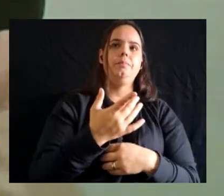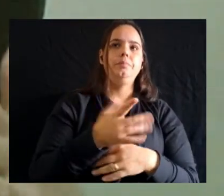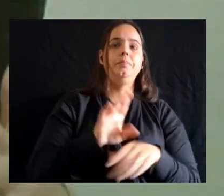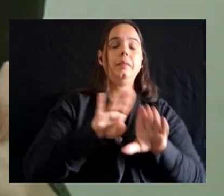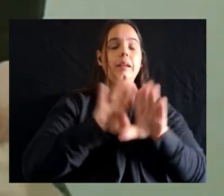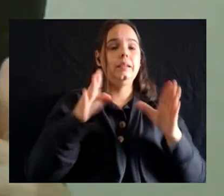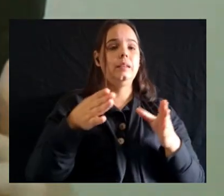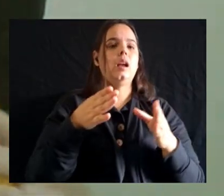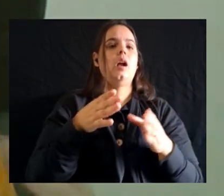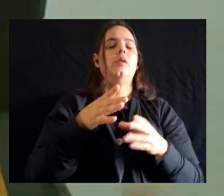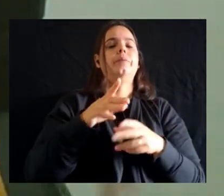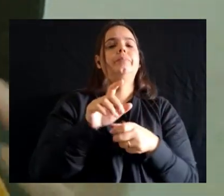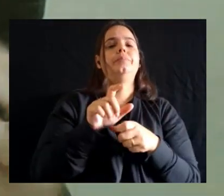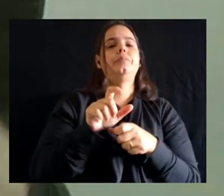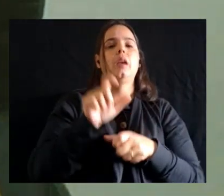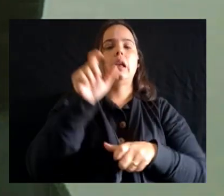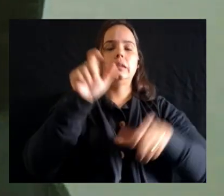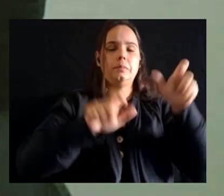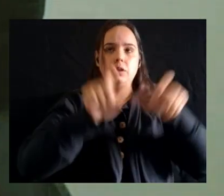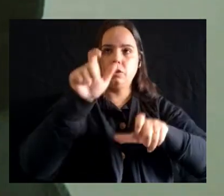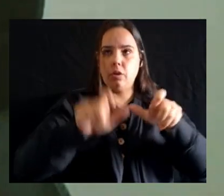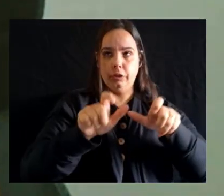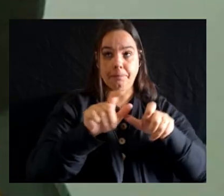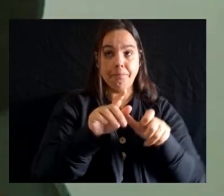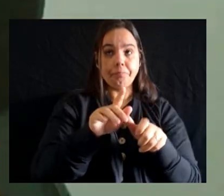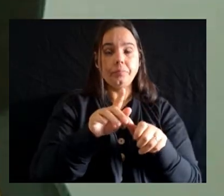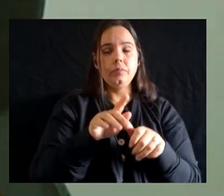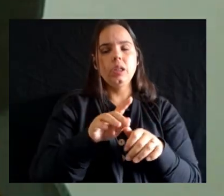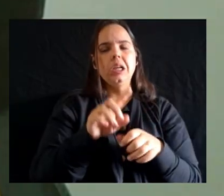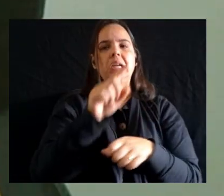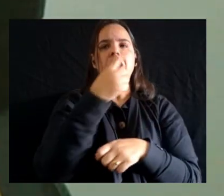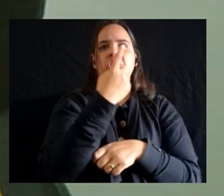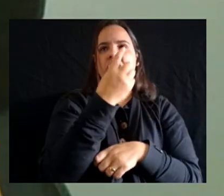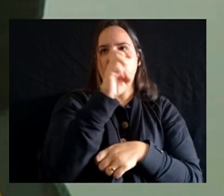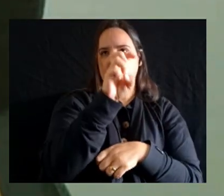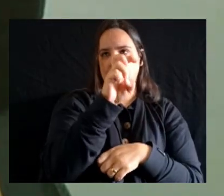15 e 20 anos tem aumentado bastante.